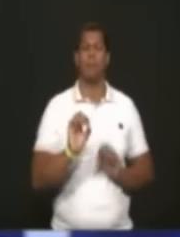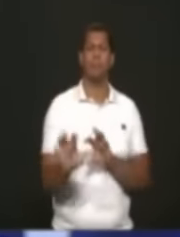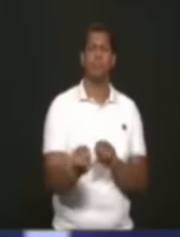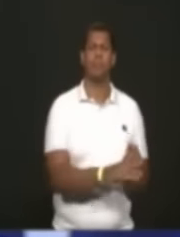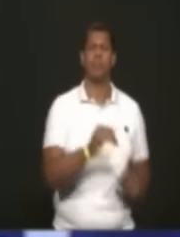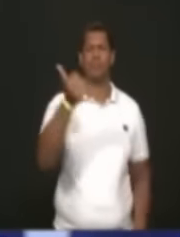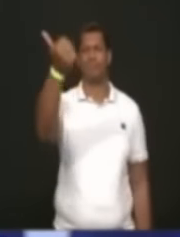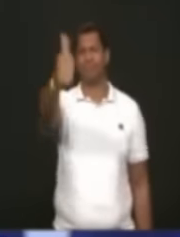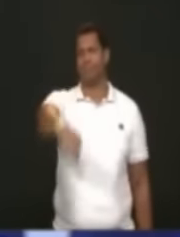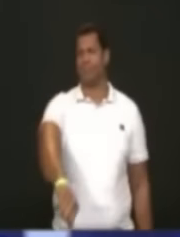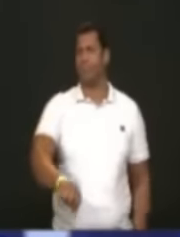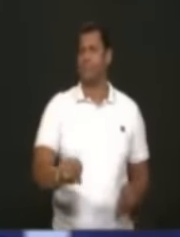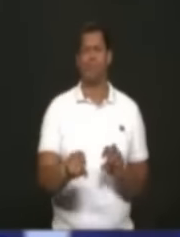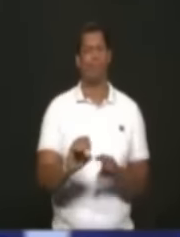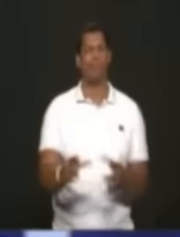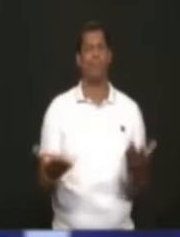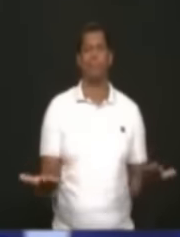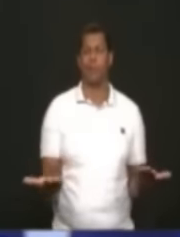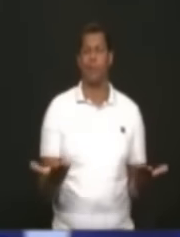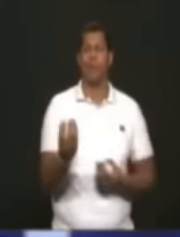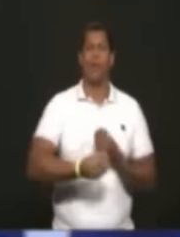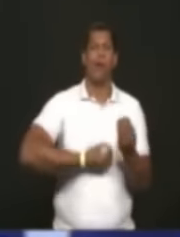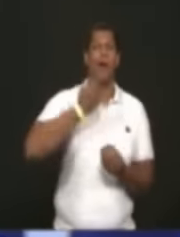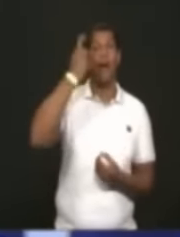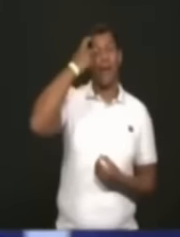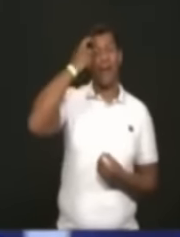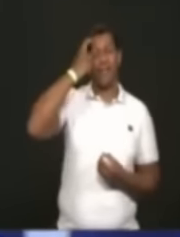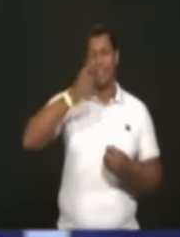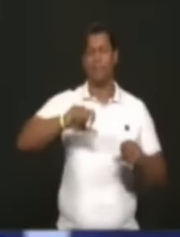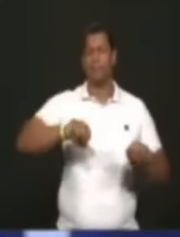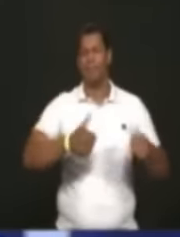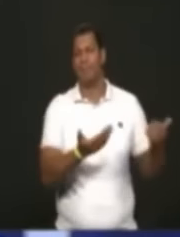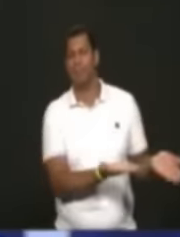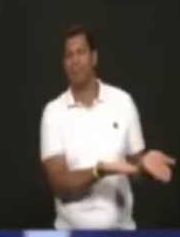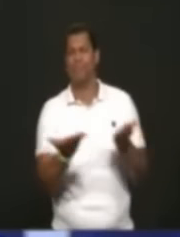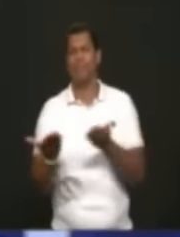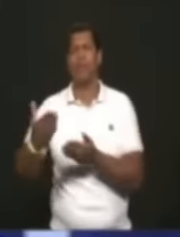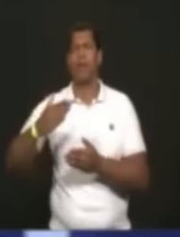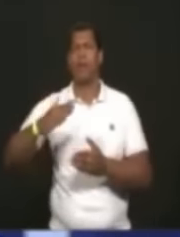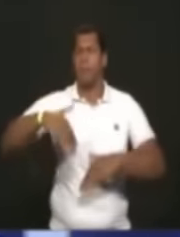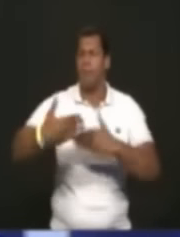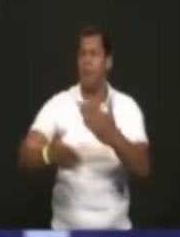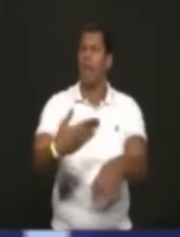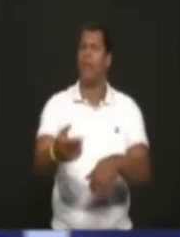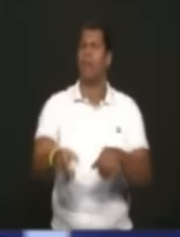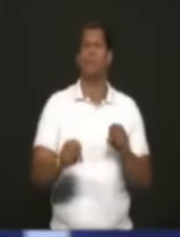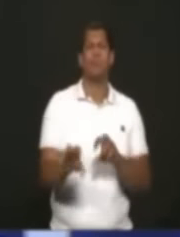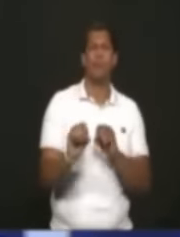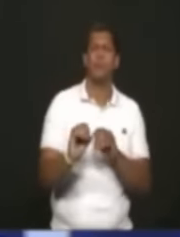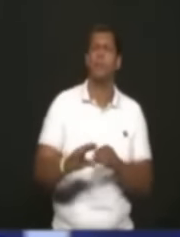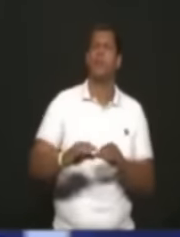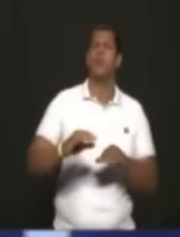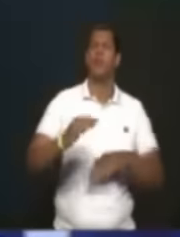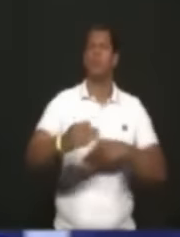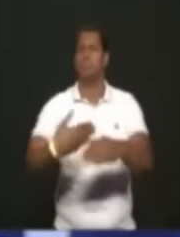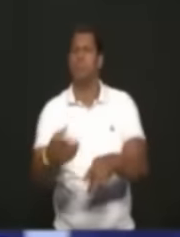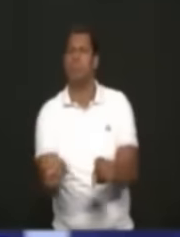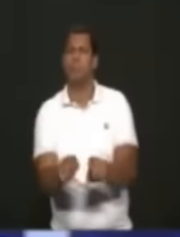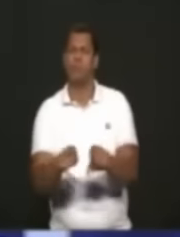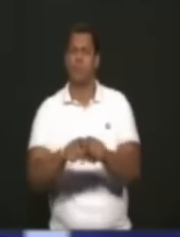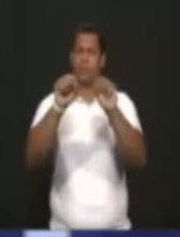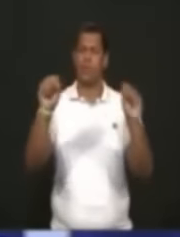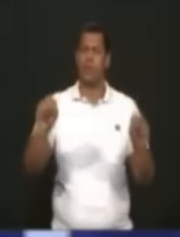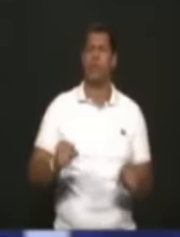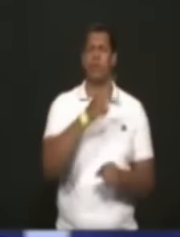muito pior qualidade. Então, a ideia é essa: é trazer as melhores escolas particulares para ensinar as nossas crianças na rede pública.